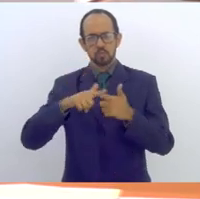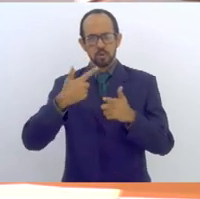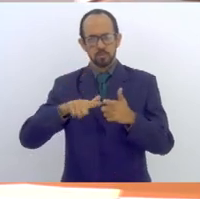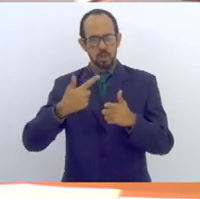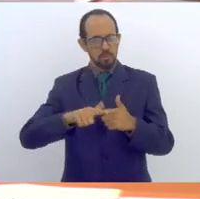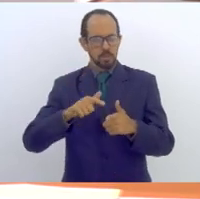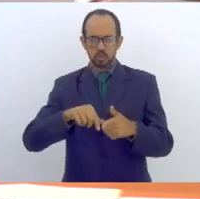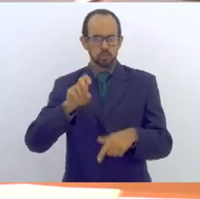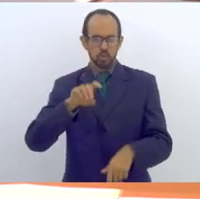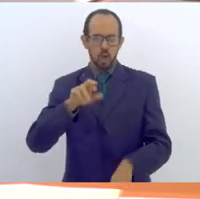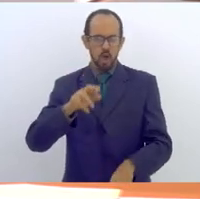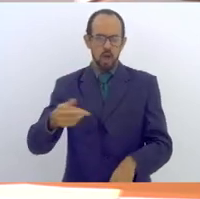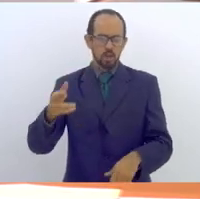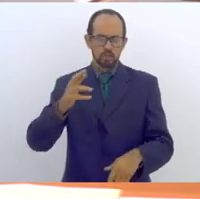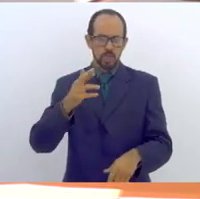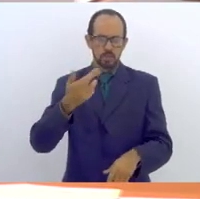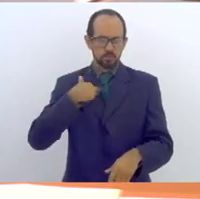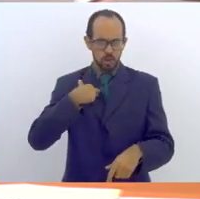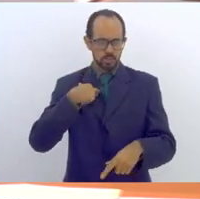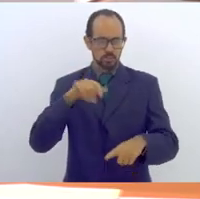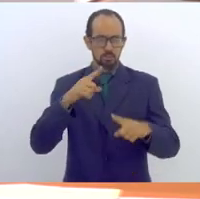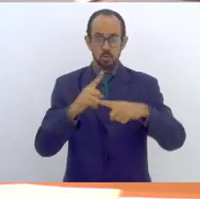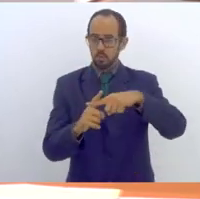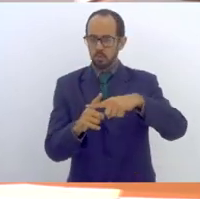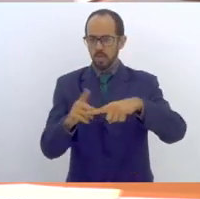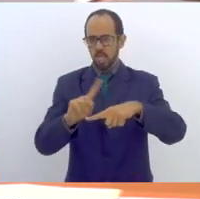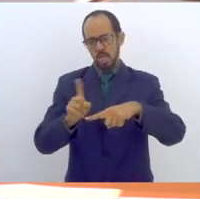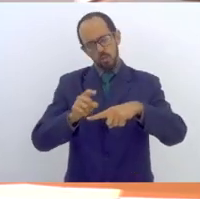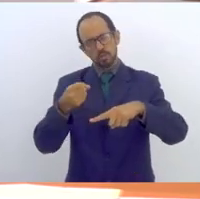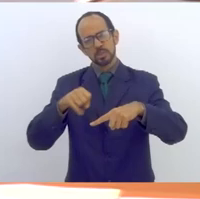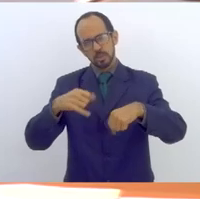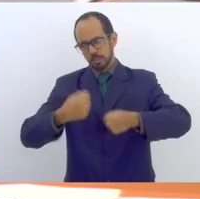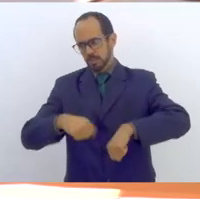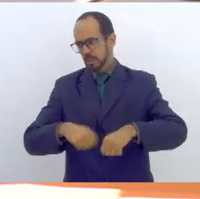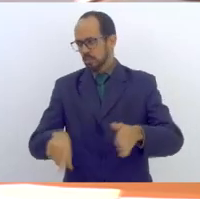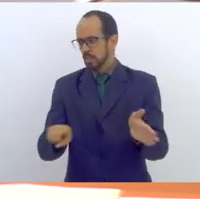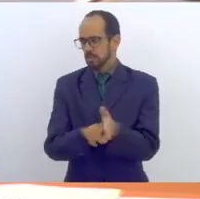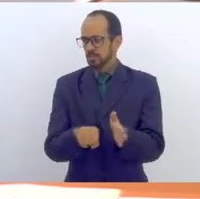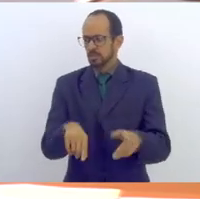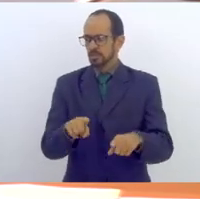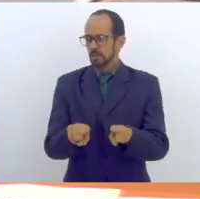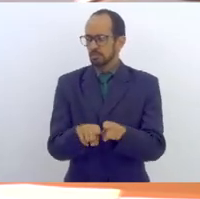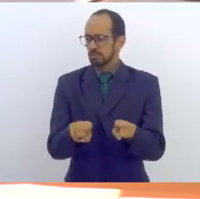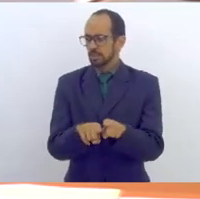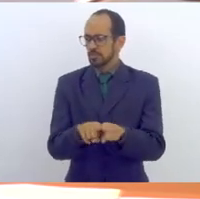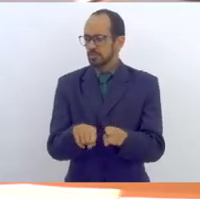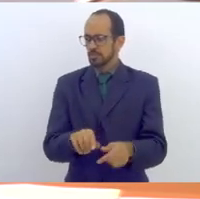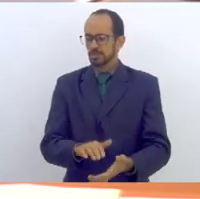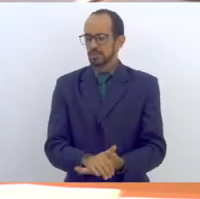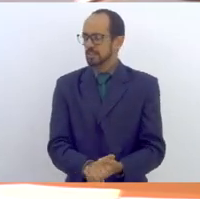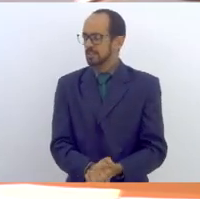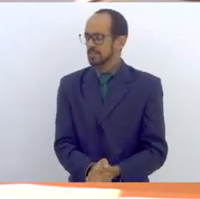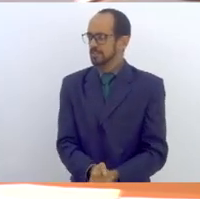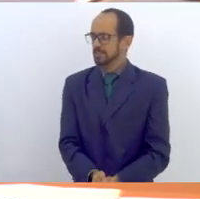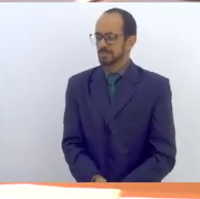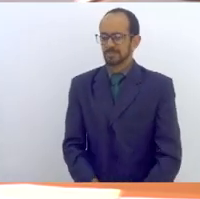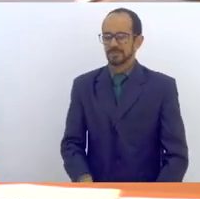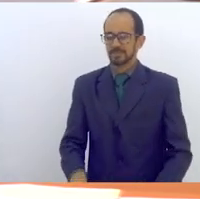só para ouvir coisa positiva mas pode ser para ouvir coisa negativa também tentar buscar no que for possível